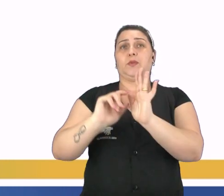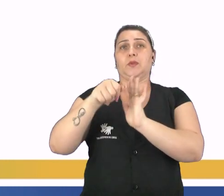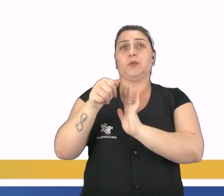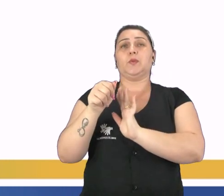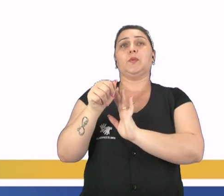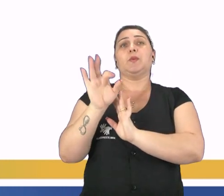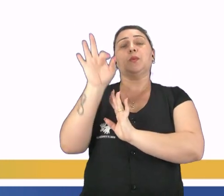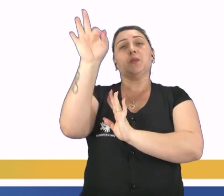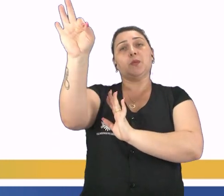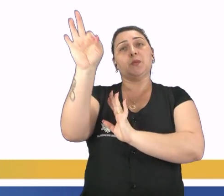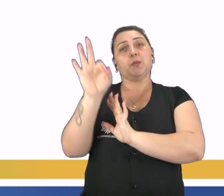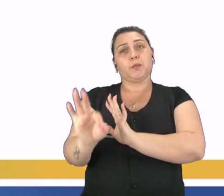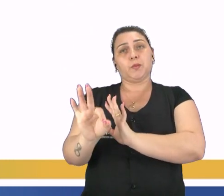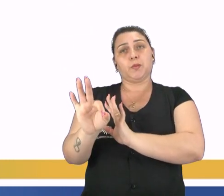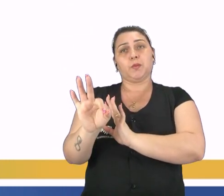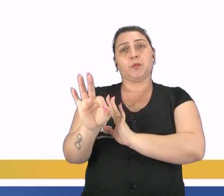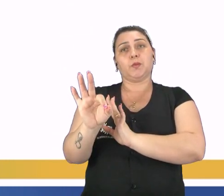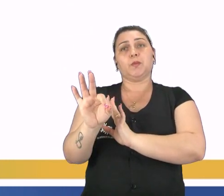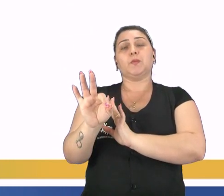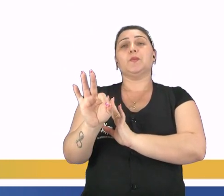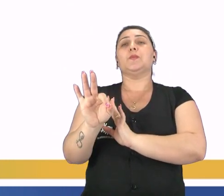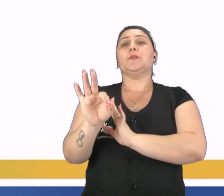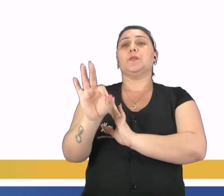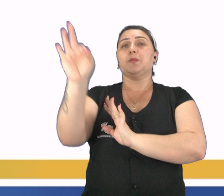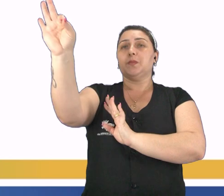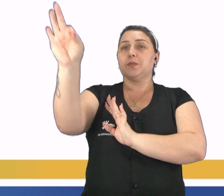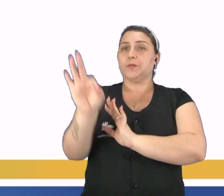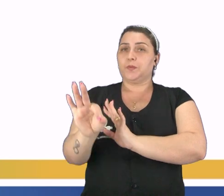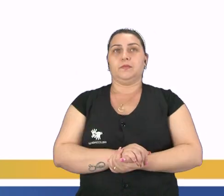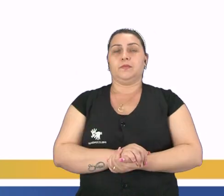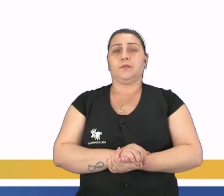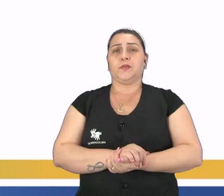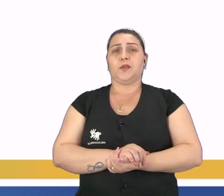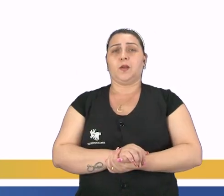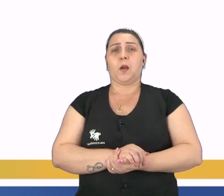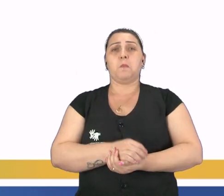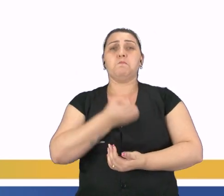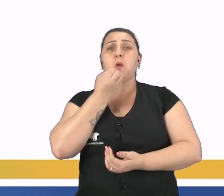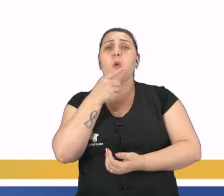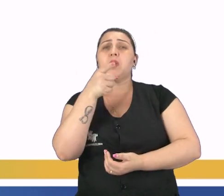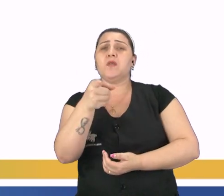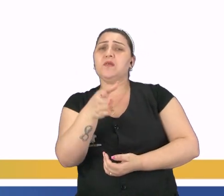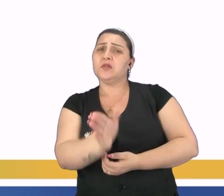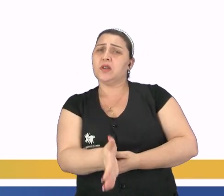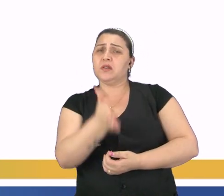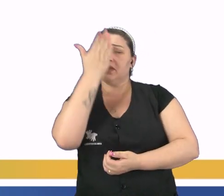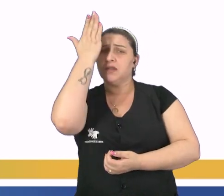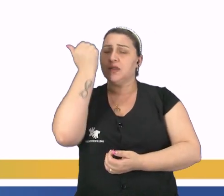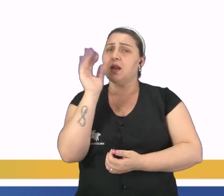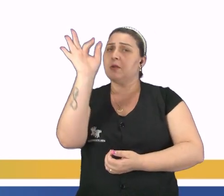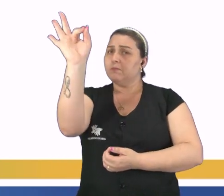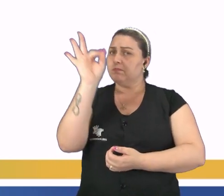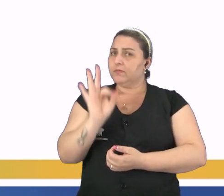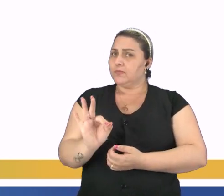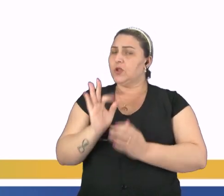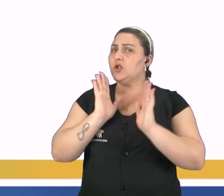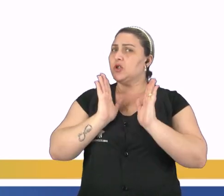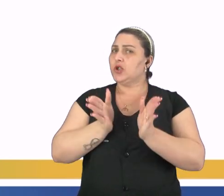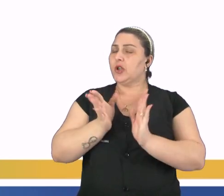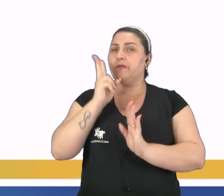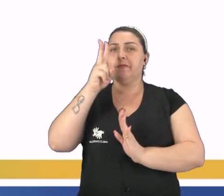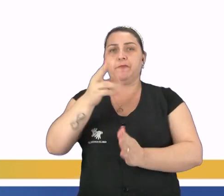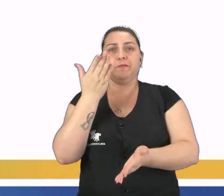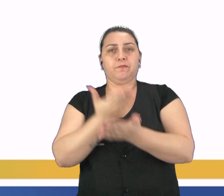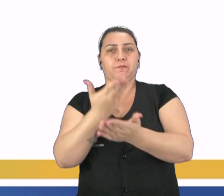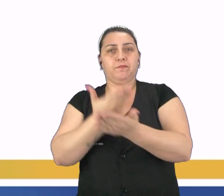aí esse tracinho na vertical, né? E essas duas bolinhas. Bom, mas o que você já sabe sobre porcentagem? O que você já viu